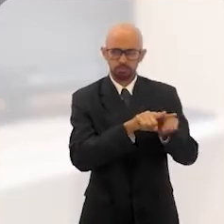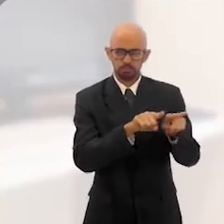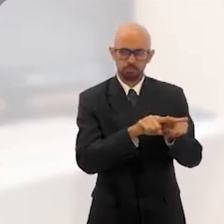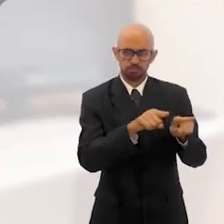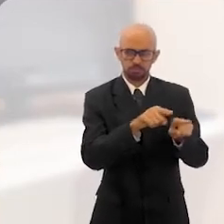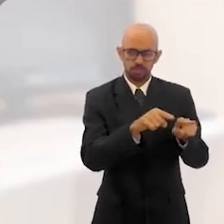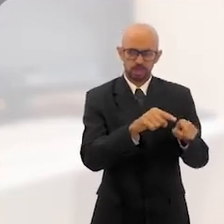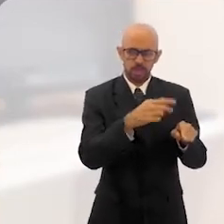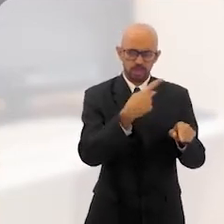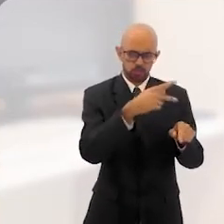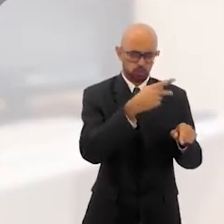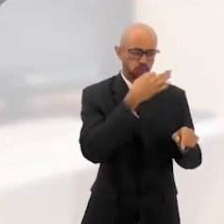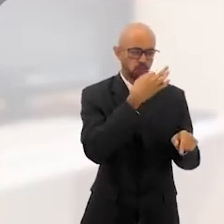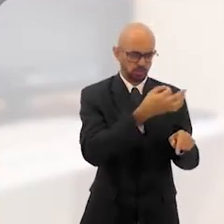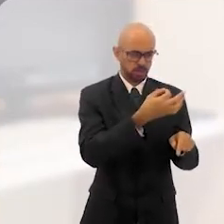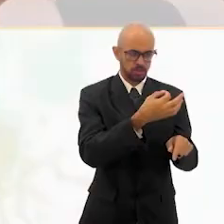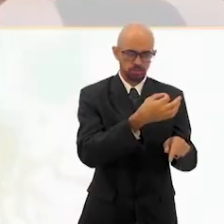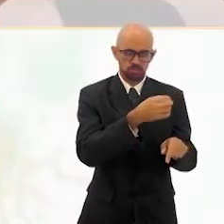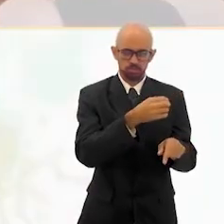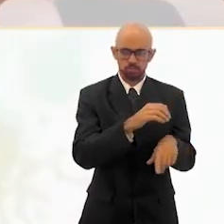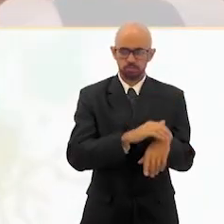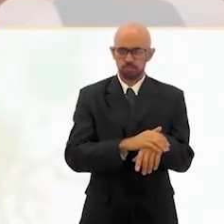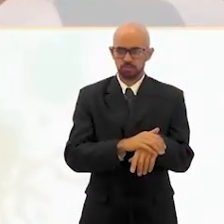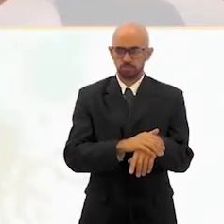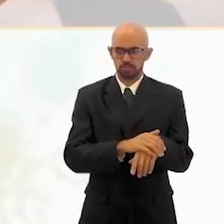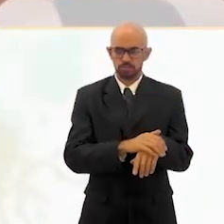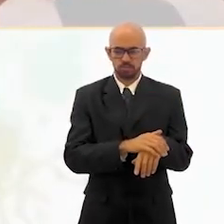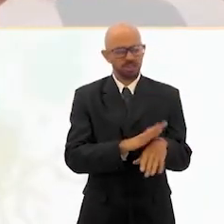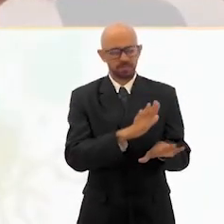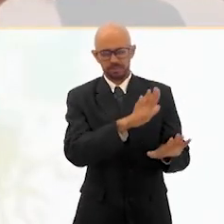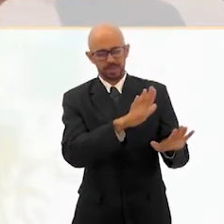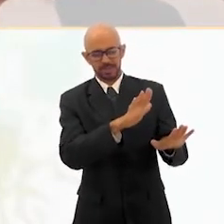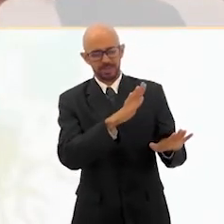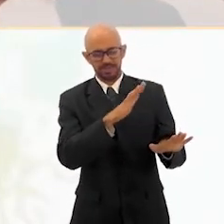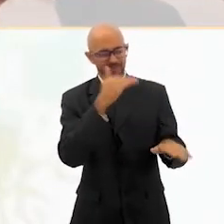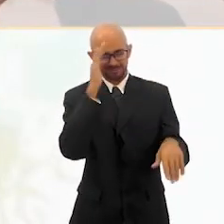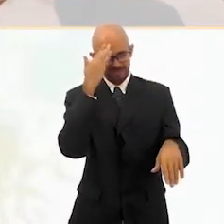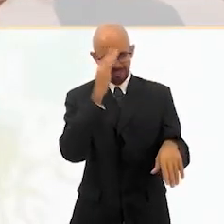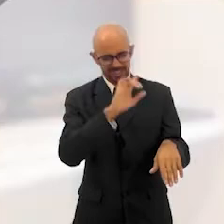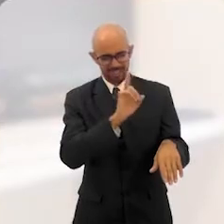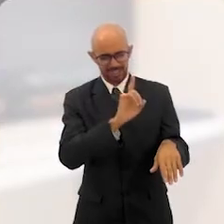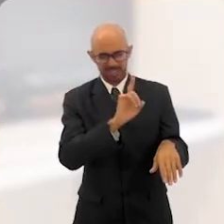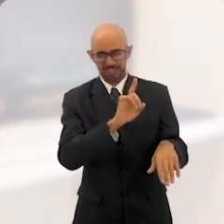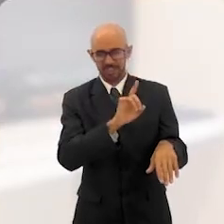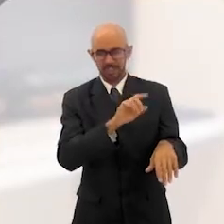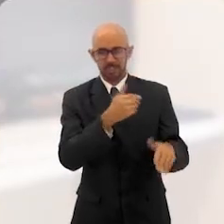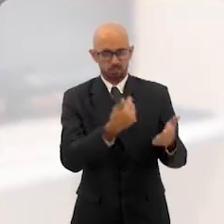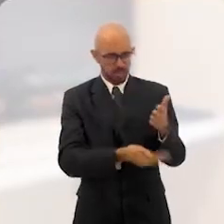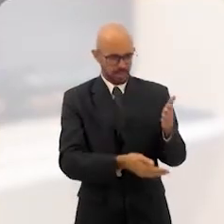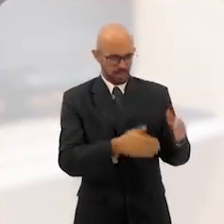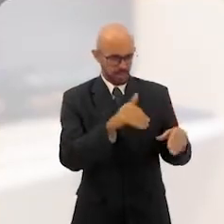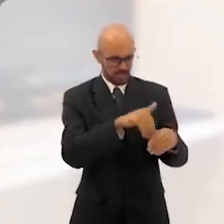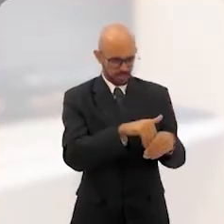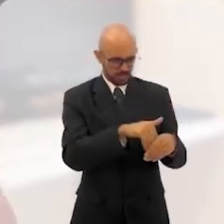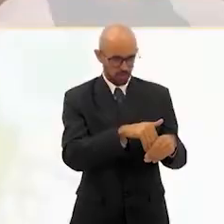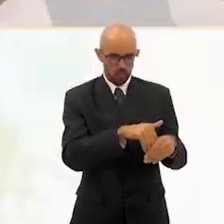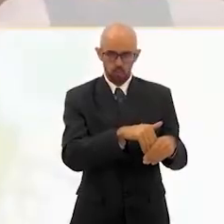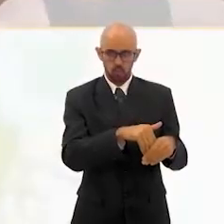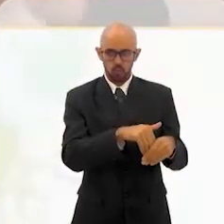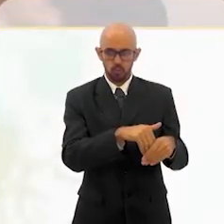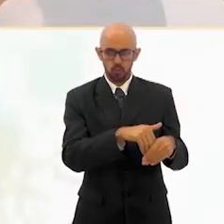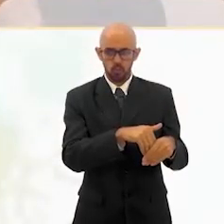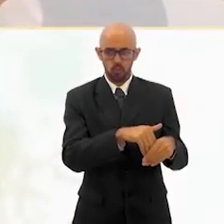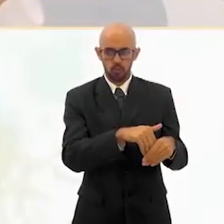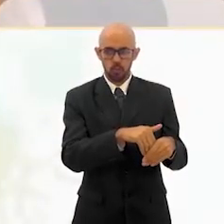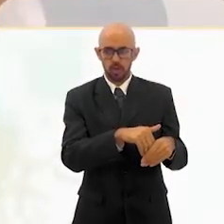alinhado à sua verdade. Não, não entendi. Assim, de perder a eleição? Sim. Porque Não, você então, falou, as assim.